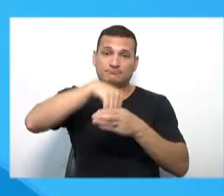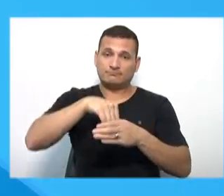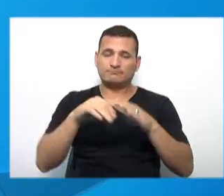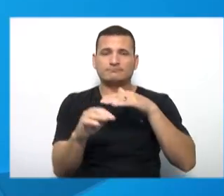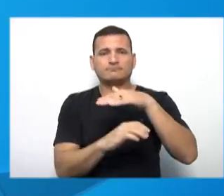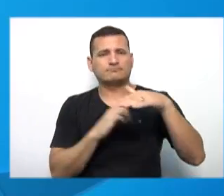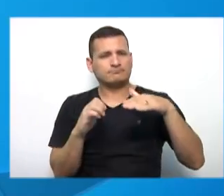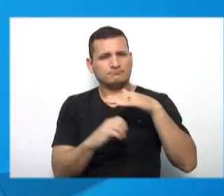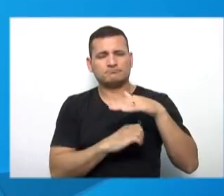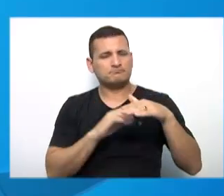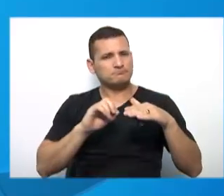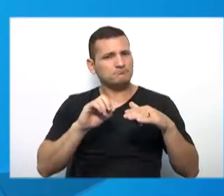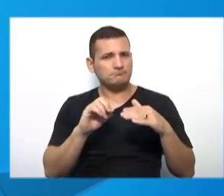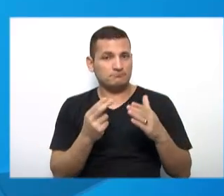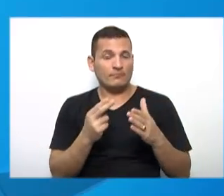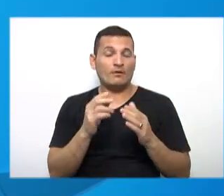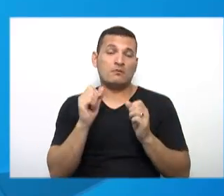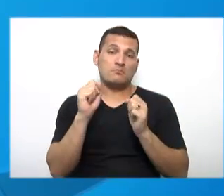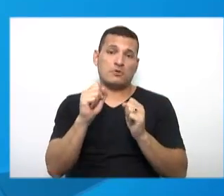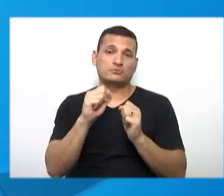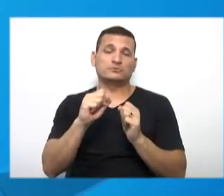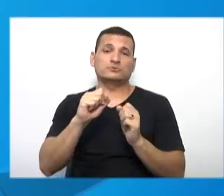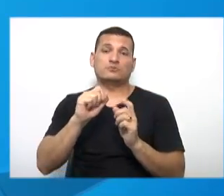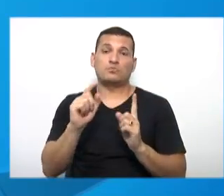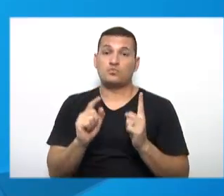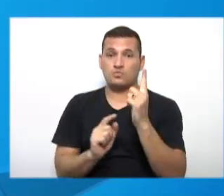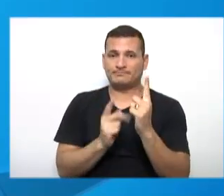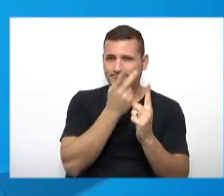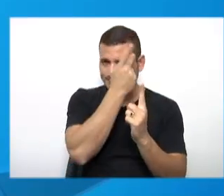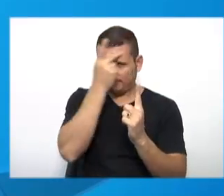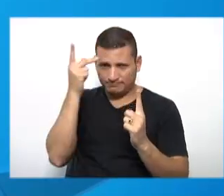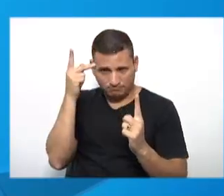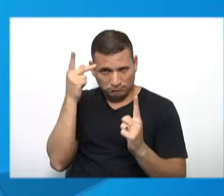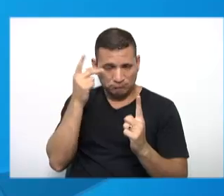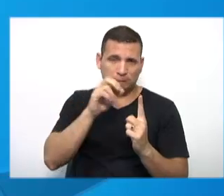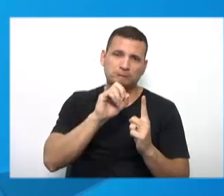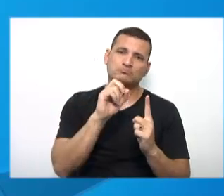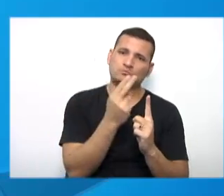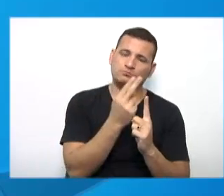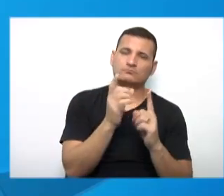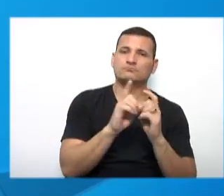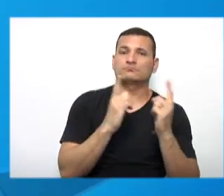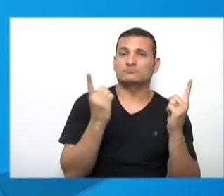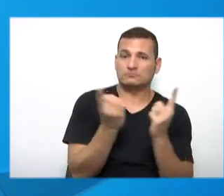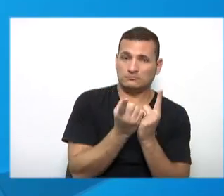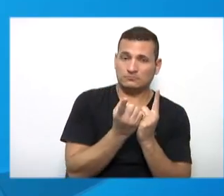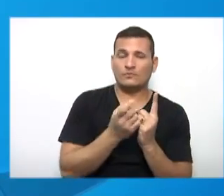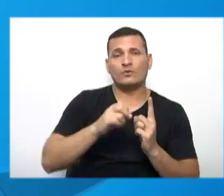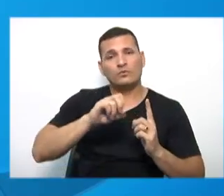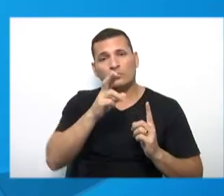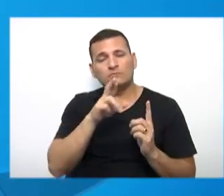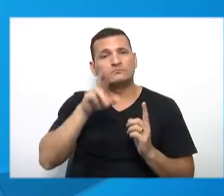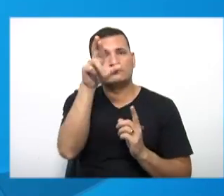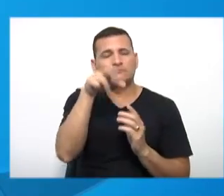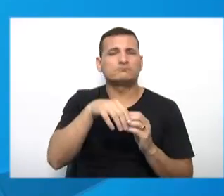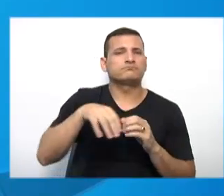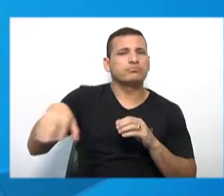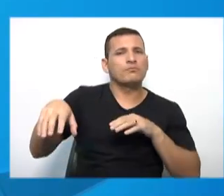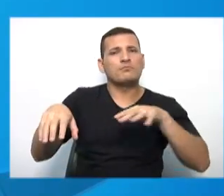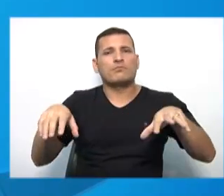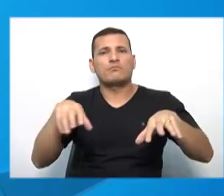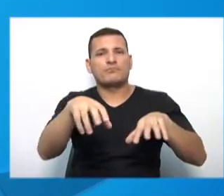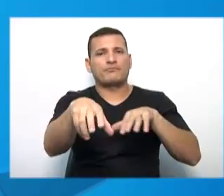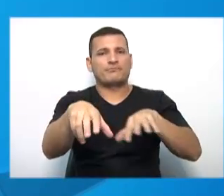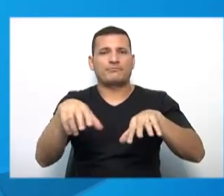organização. Ela pode ser centralizada de uma única pessoa ou departamento e descentralizada, distribuída entre